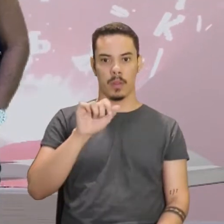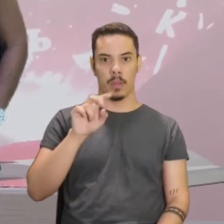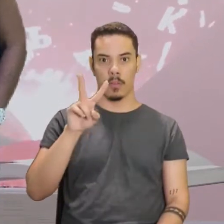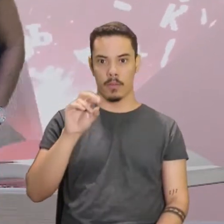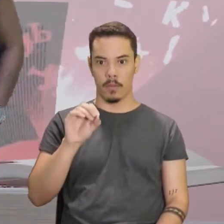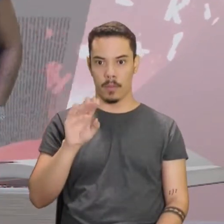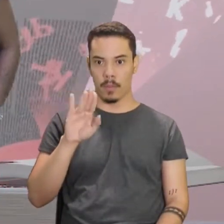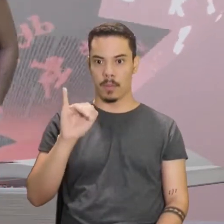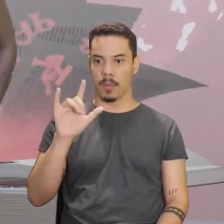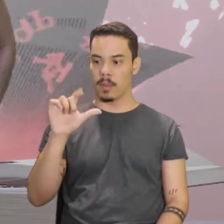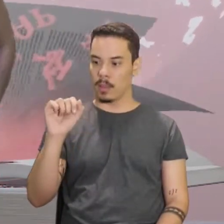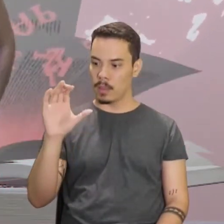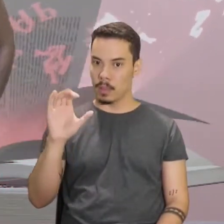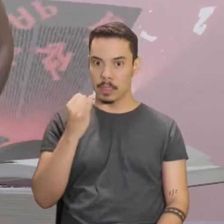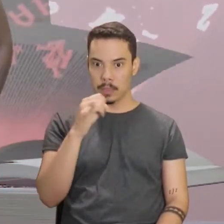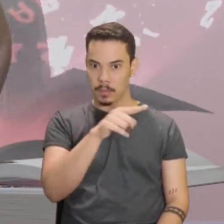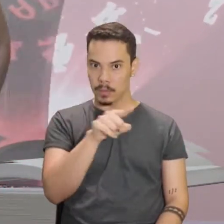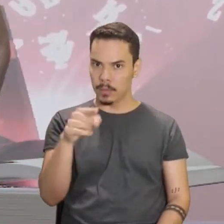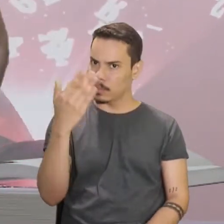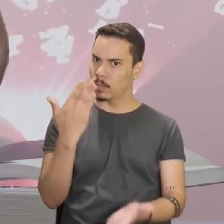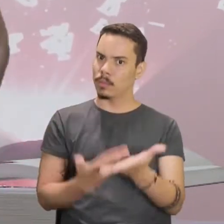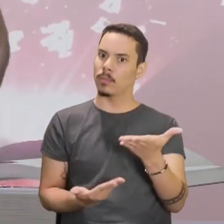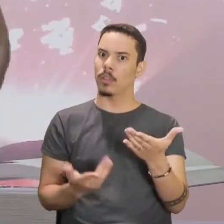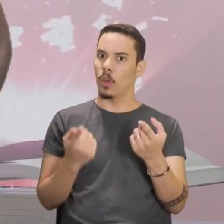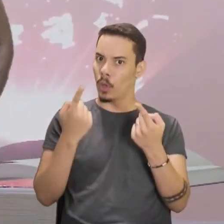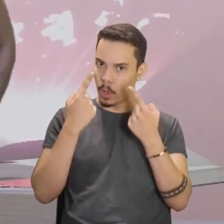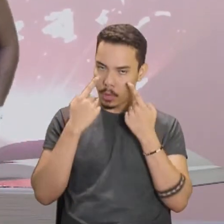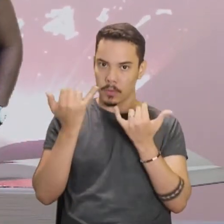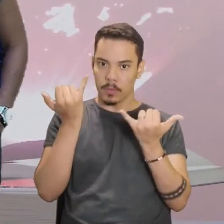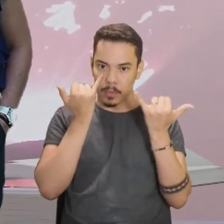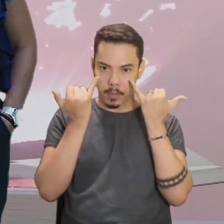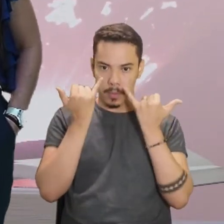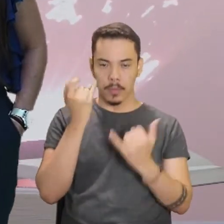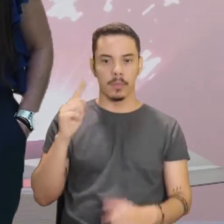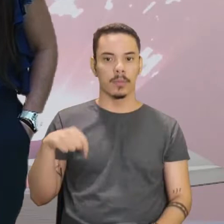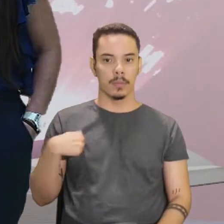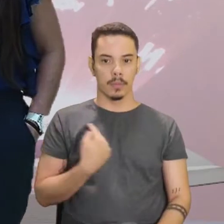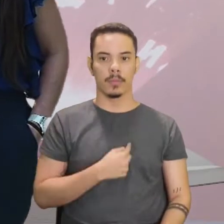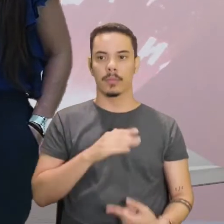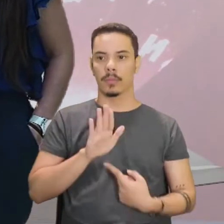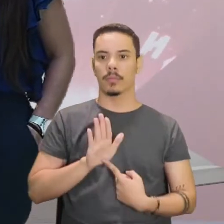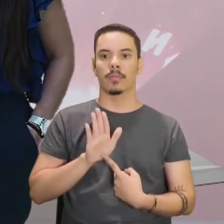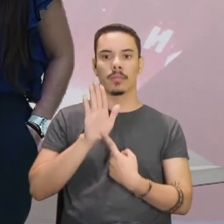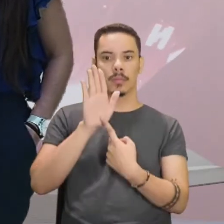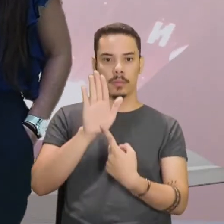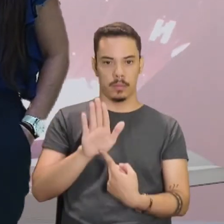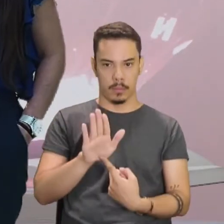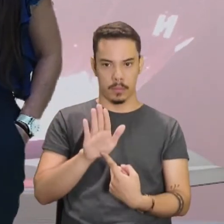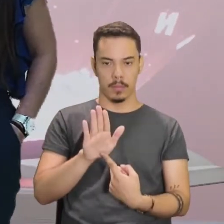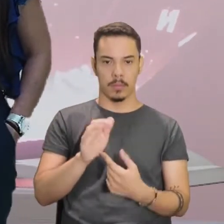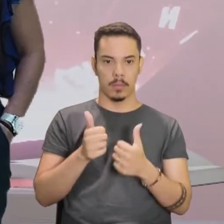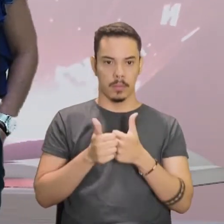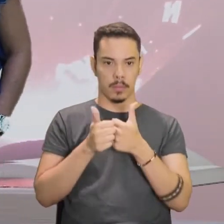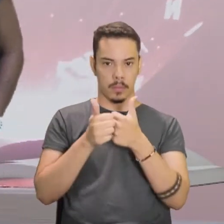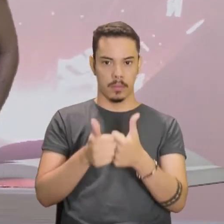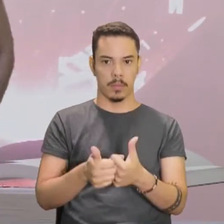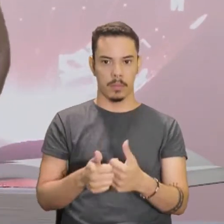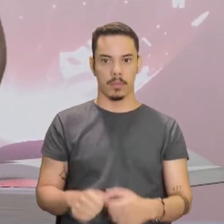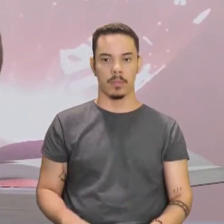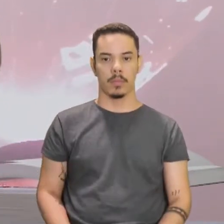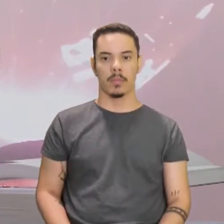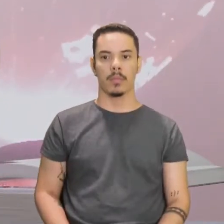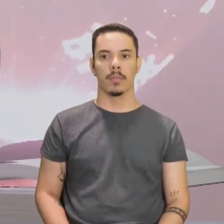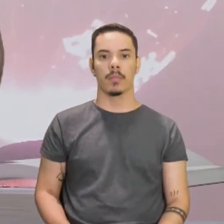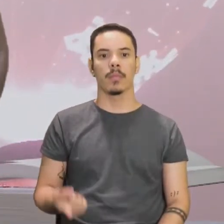mas então, se alguém aí perdeu, olha a informação. Nós vamos colocar para você agora a poesia. Acompanha aí o que o professor está